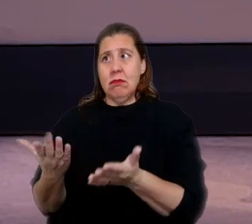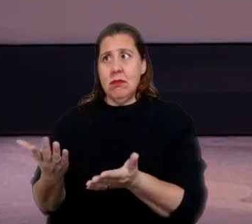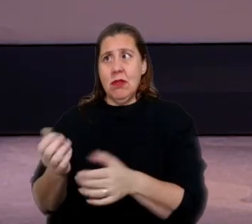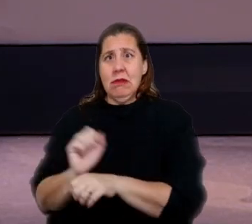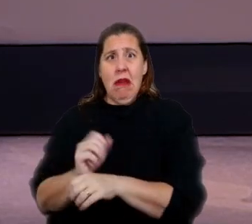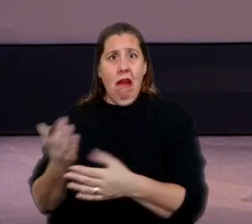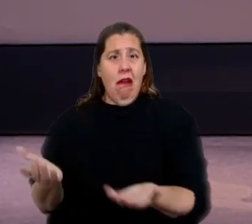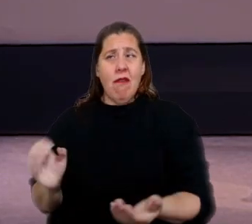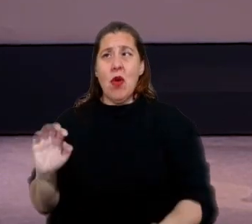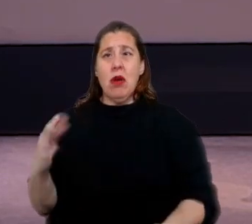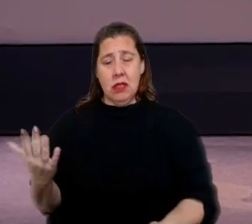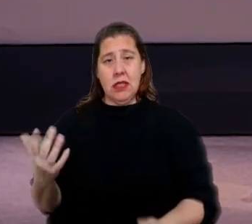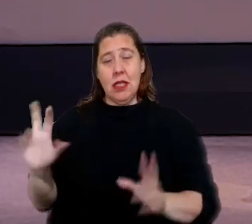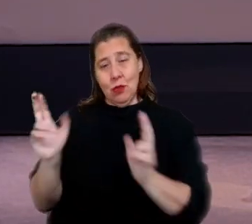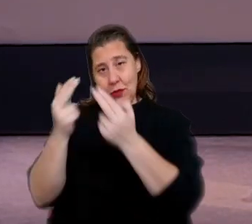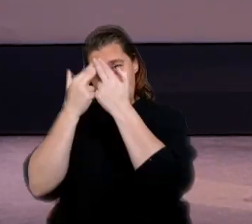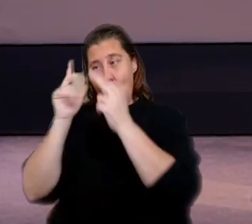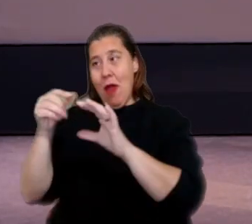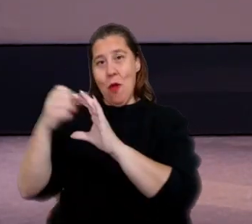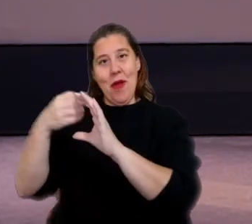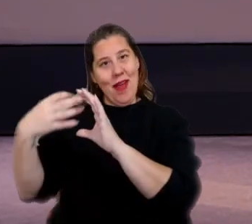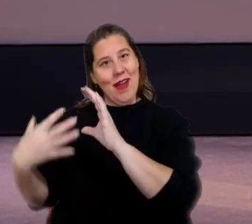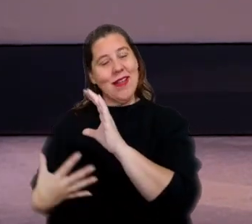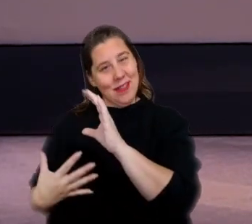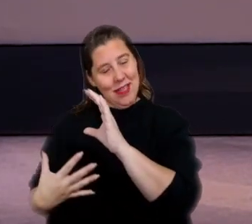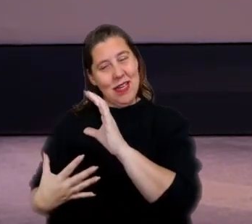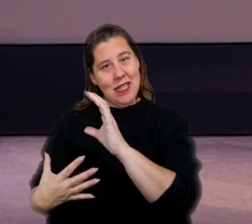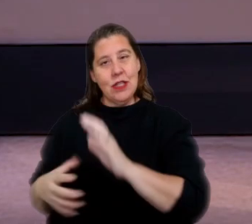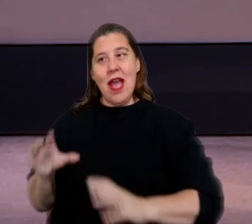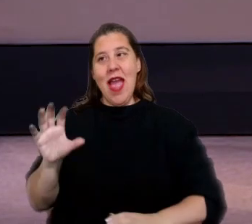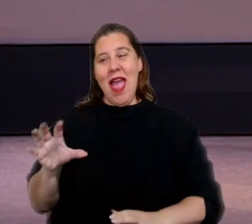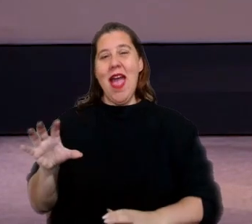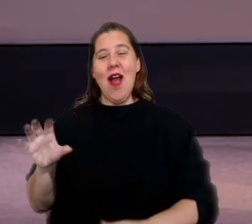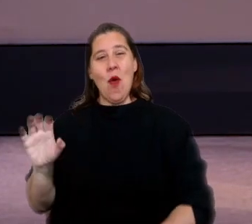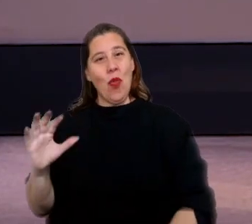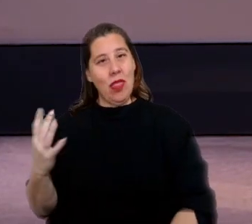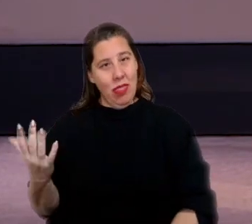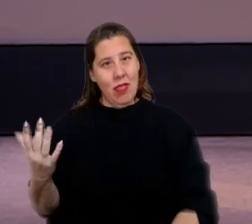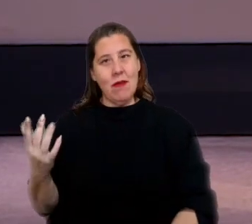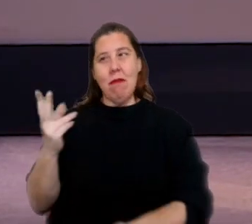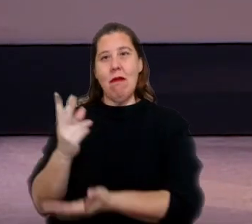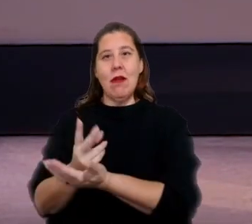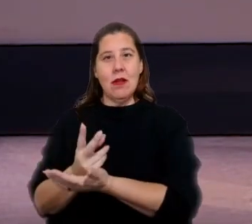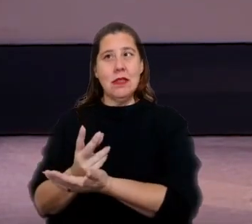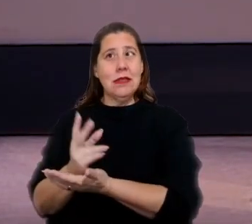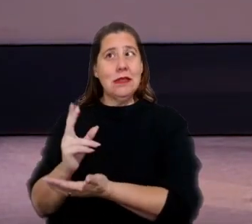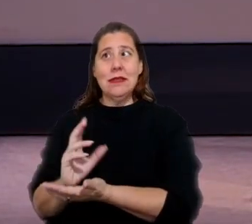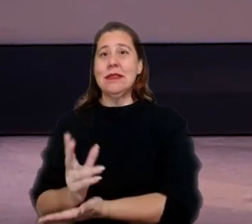não espera isso. Então, o trauma tem... Uma das características do trauma é essa... coisa que